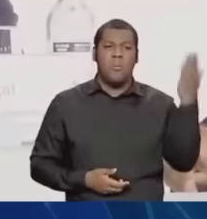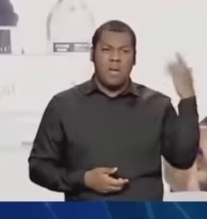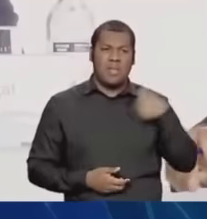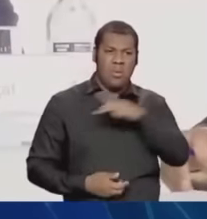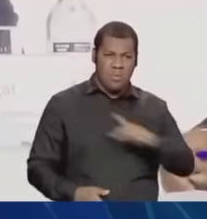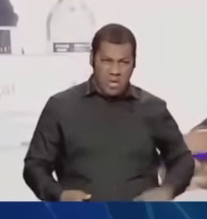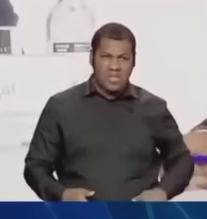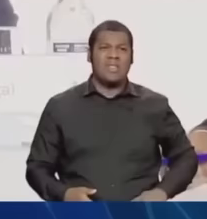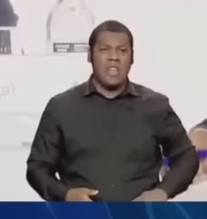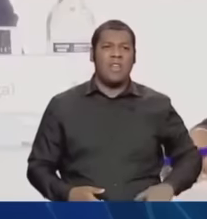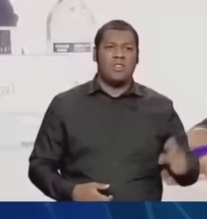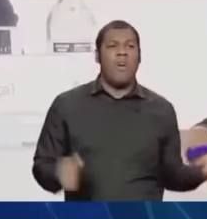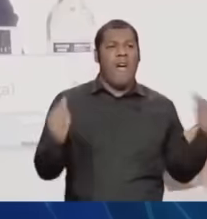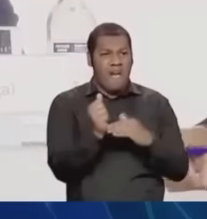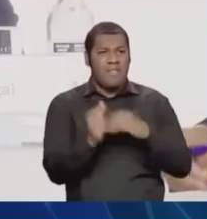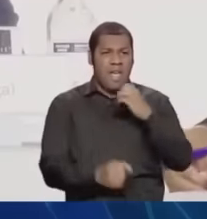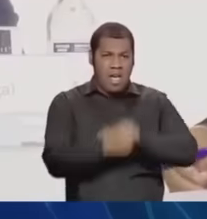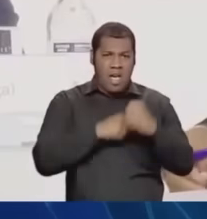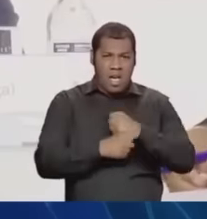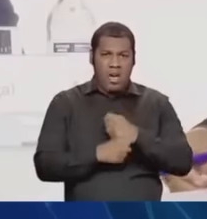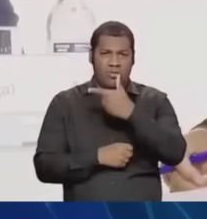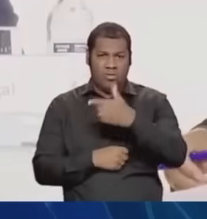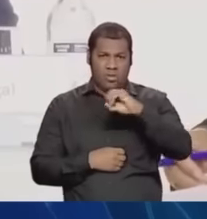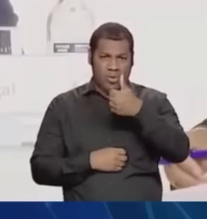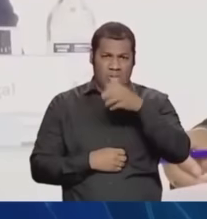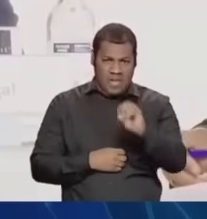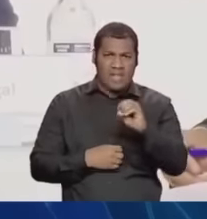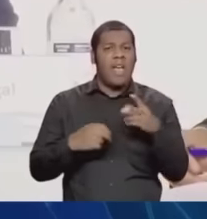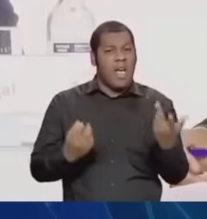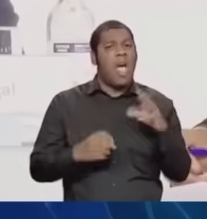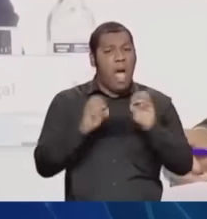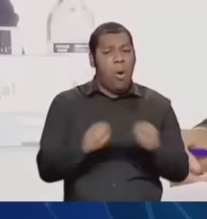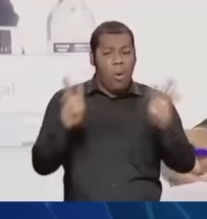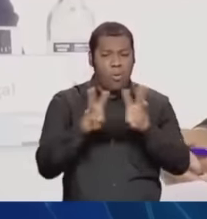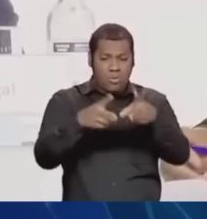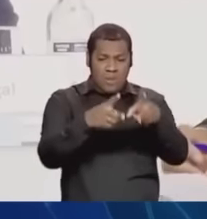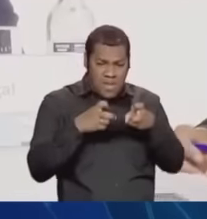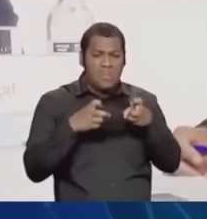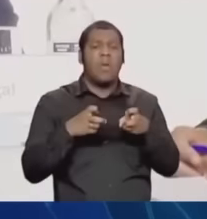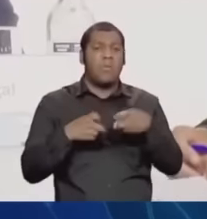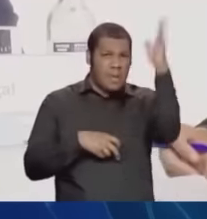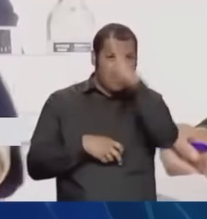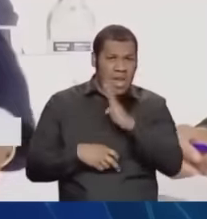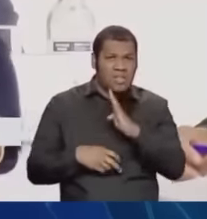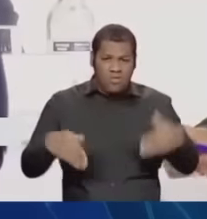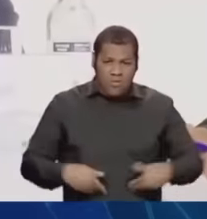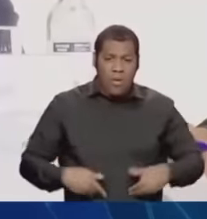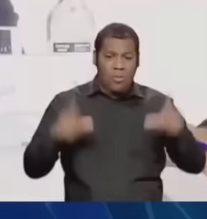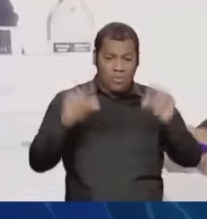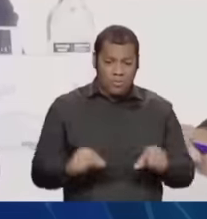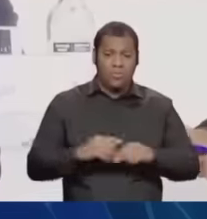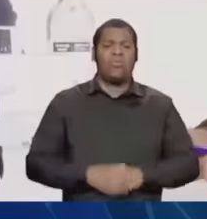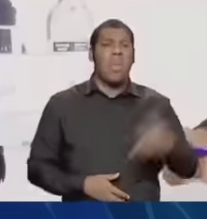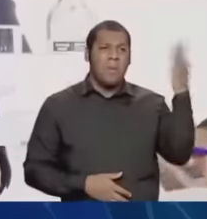2016, a ONU reconheceu que o Brasil tinha saído do mapa da fome. Naquela época, a gente tinha feito com que 36